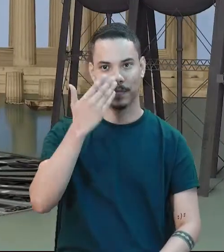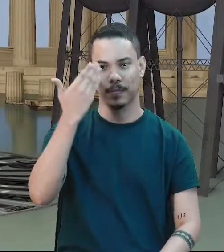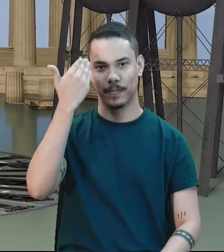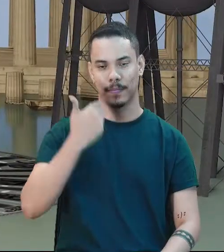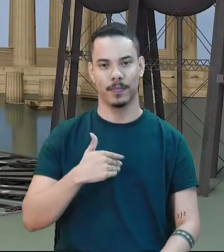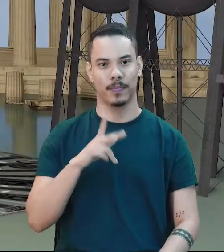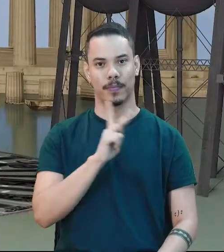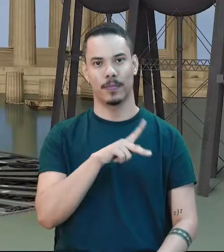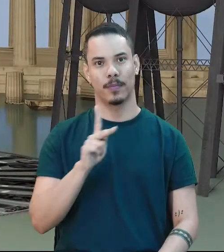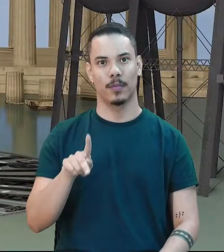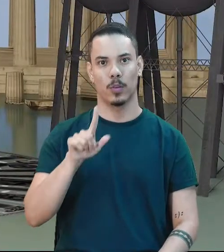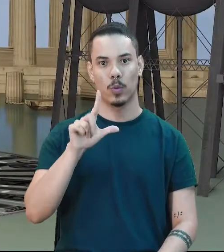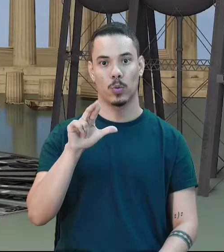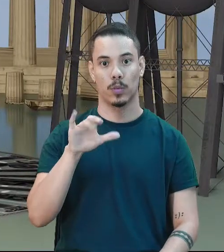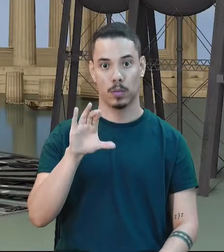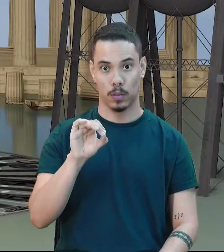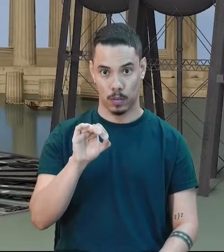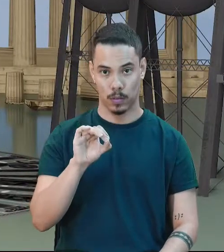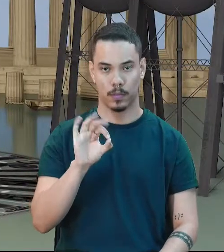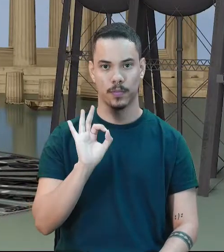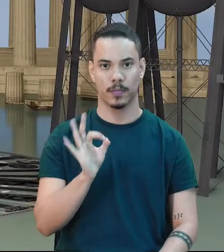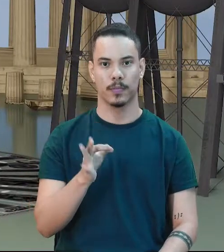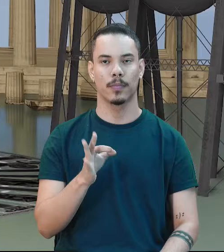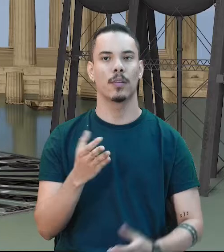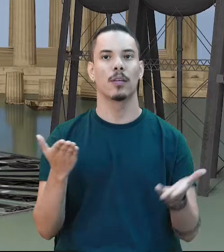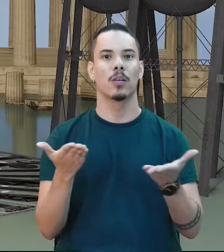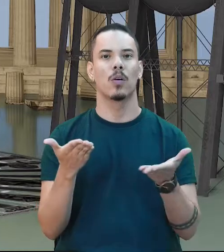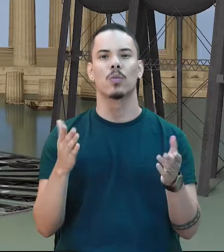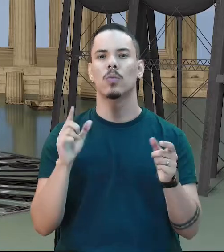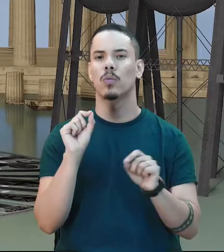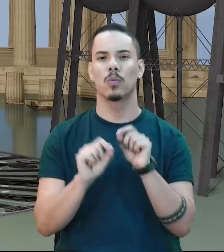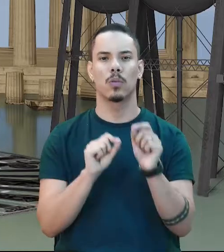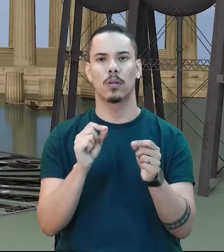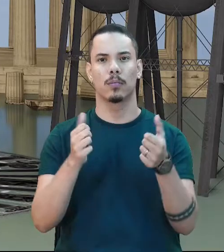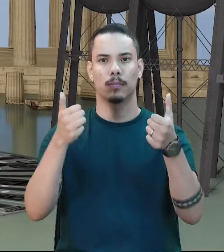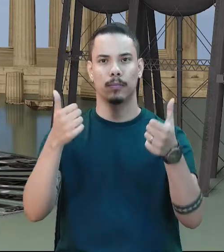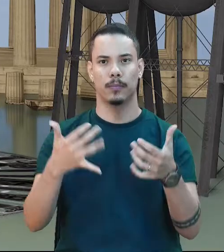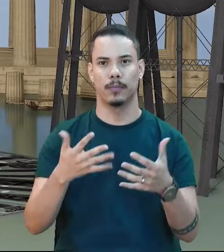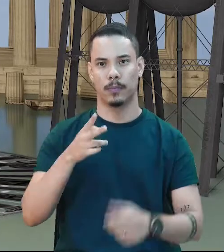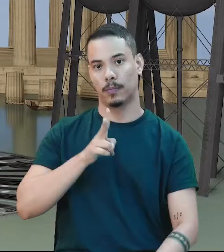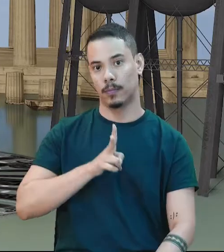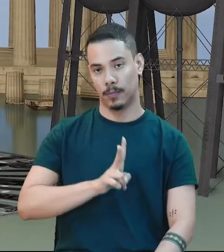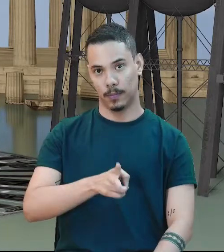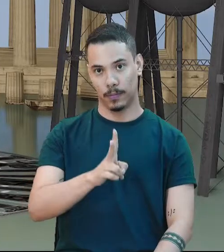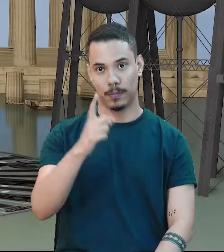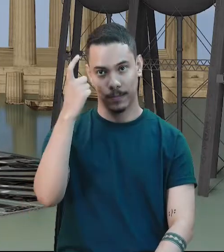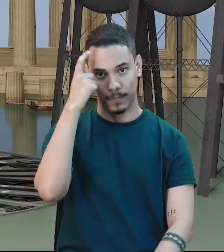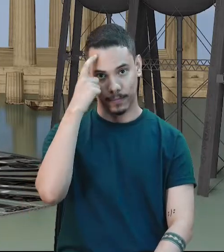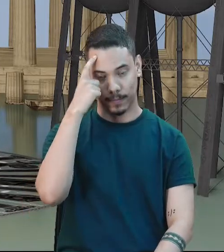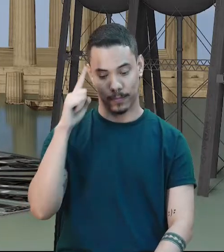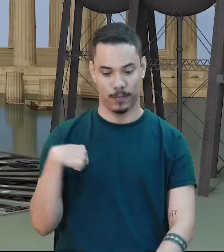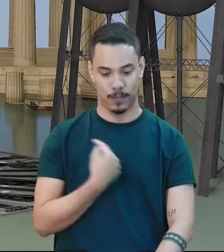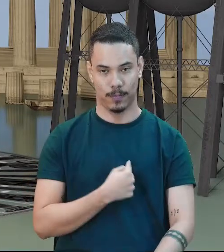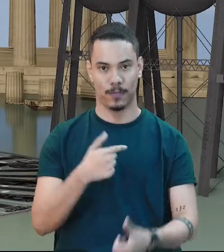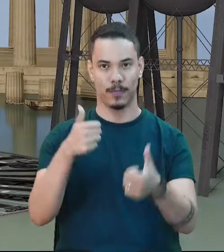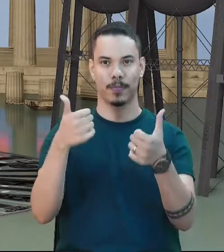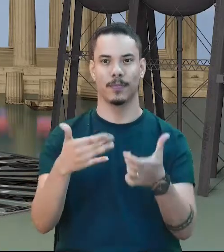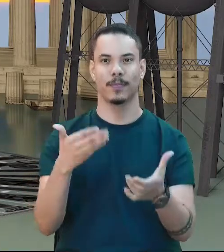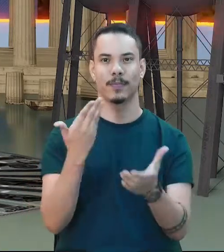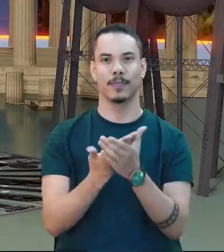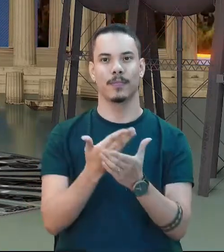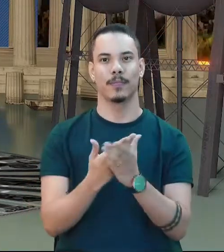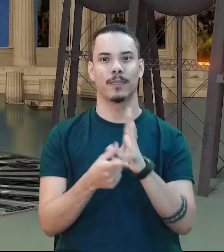professor Luciano e olha só, hoje nós vamos dar continuidade ao pensamento que nós trabalhamos na aula